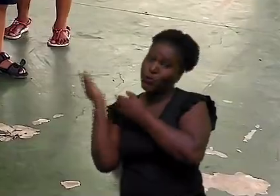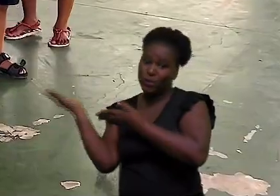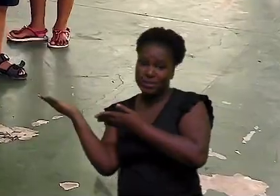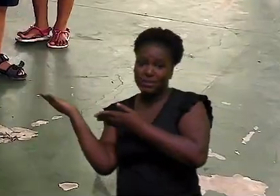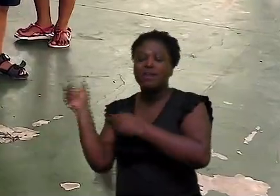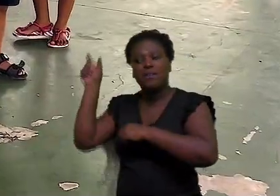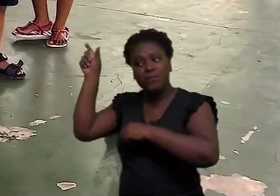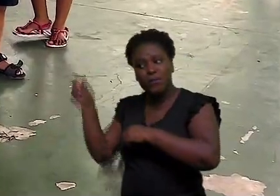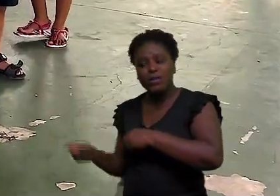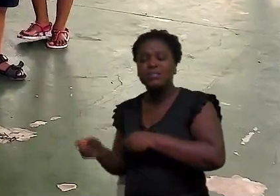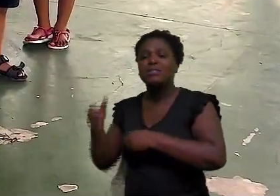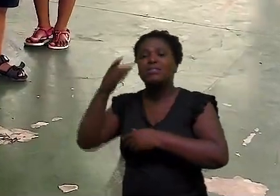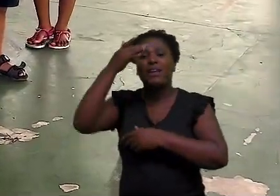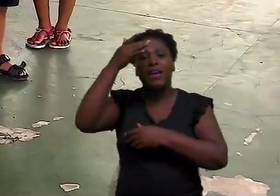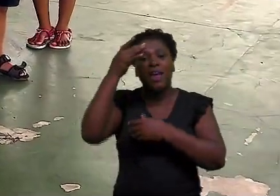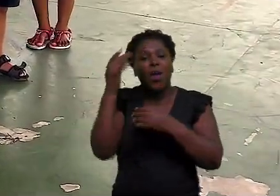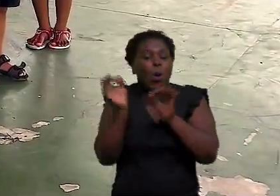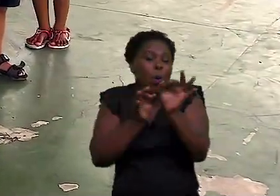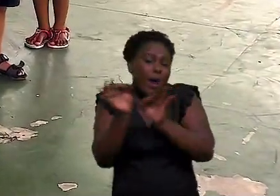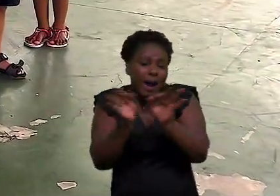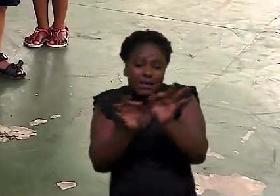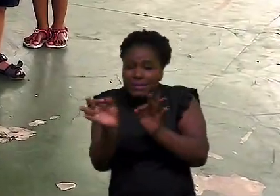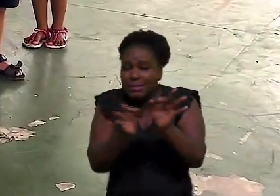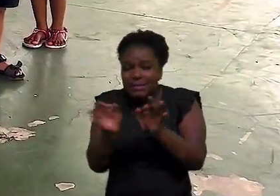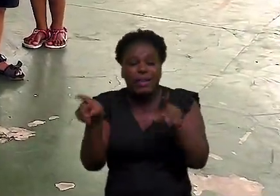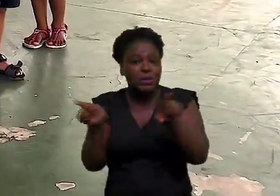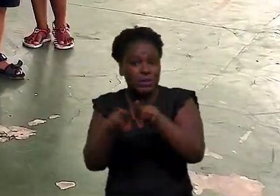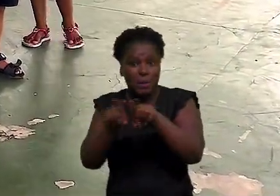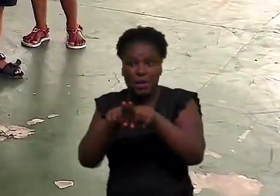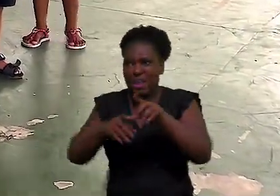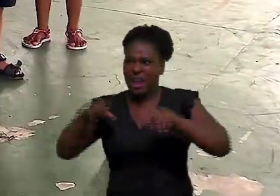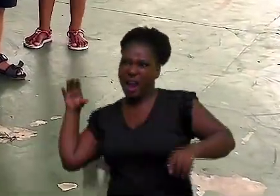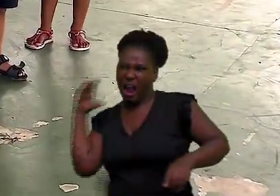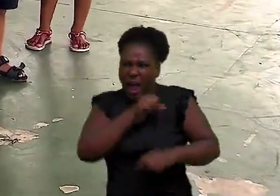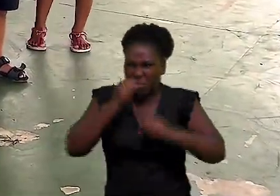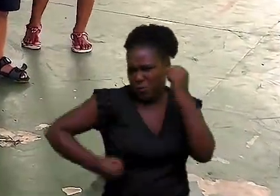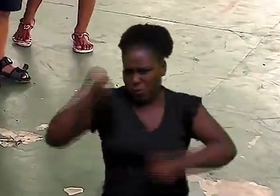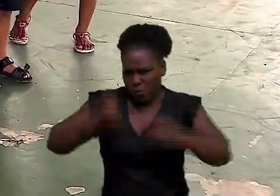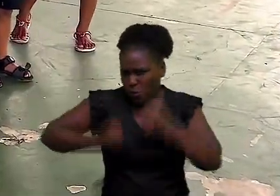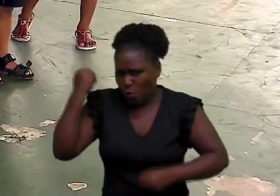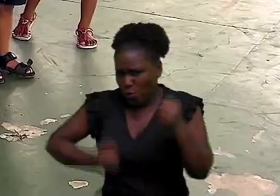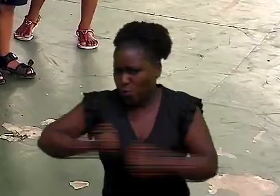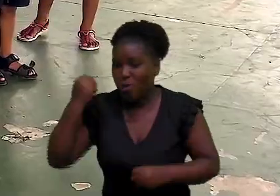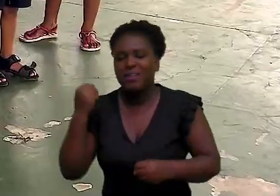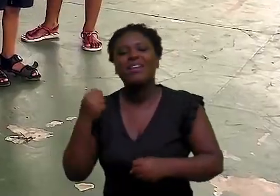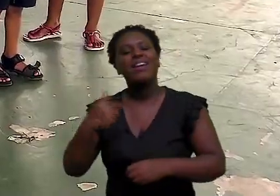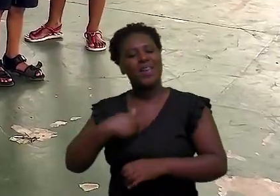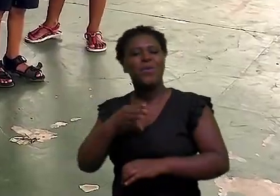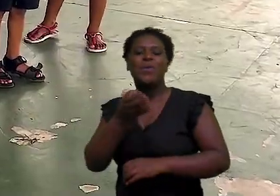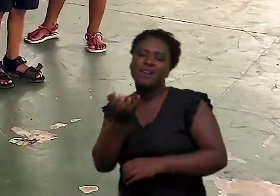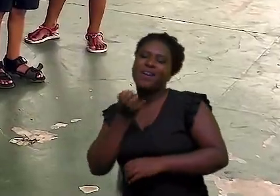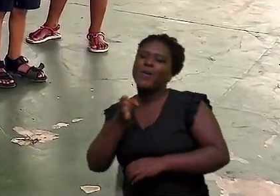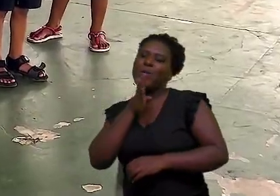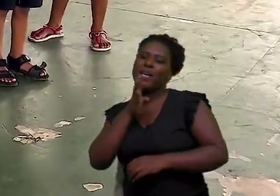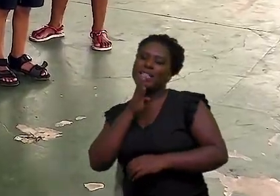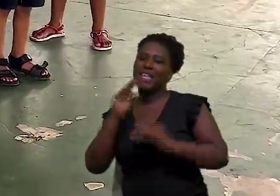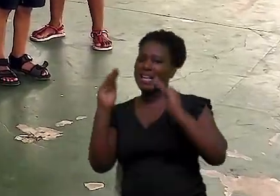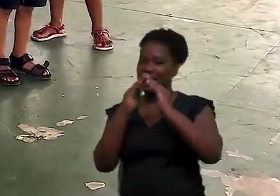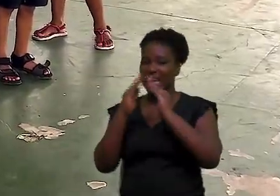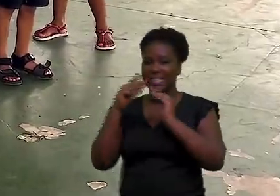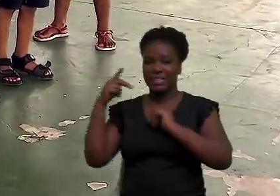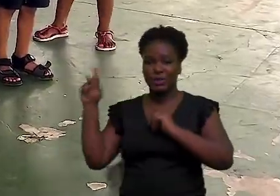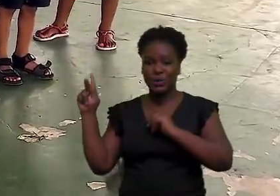organizado, salva o mundo e é muito veloz. Queremos conhecer sua casa aí na galáxia. Podemos ser